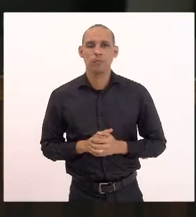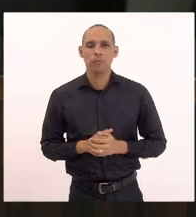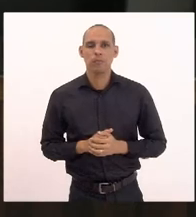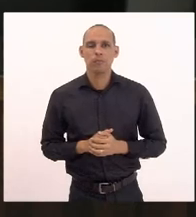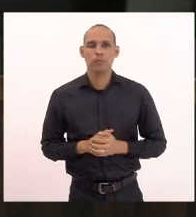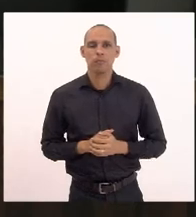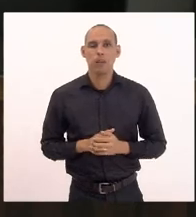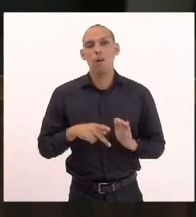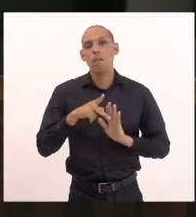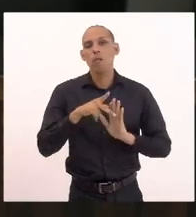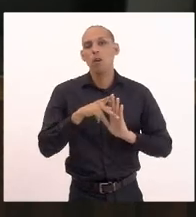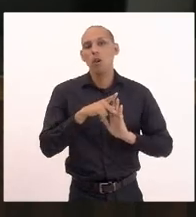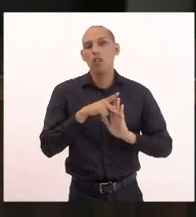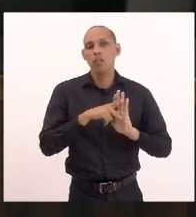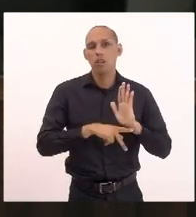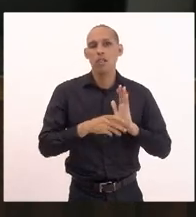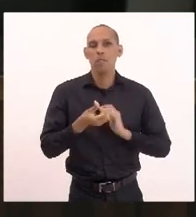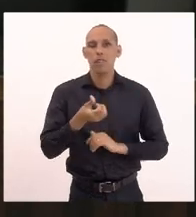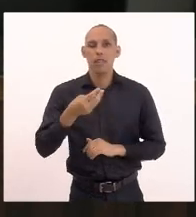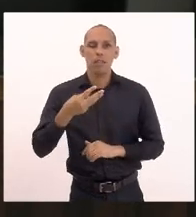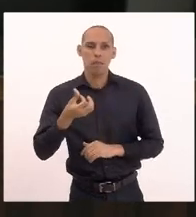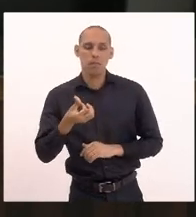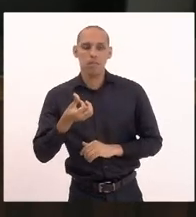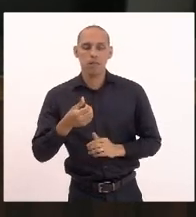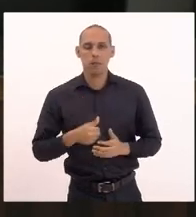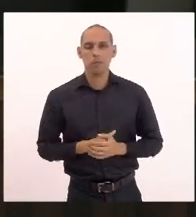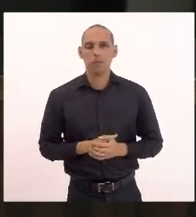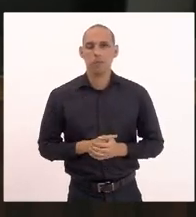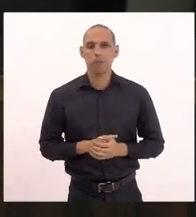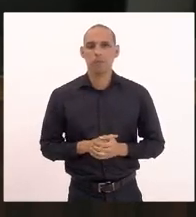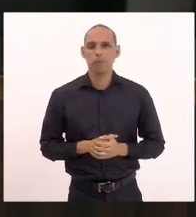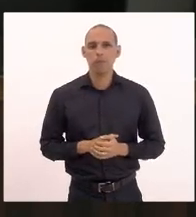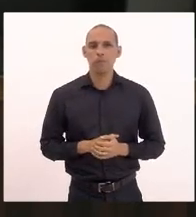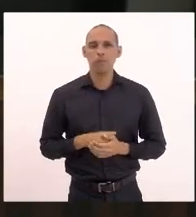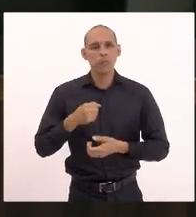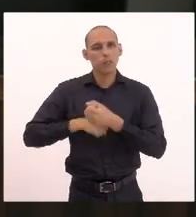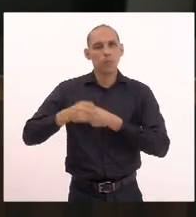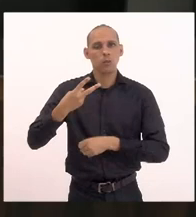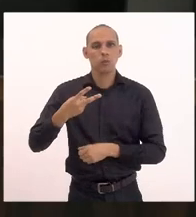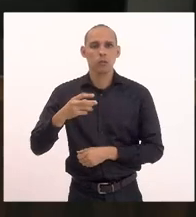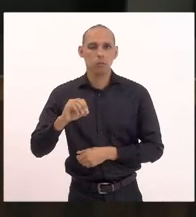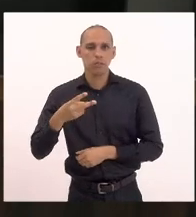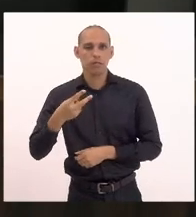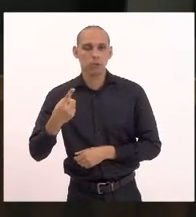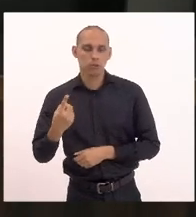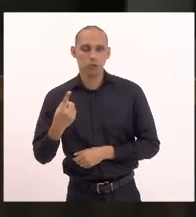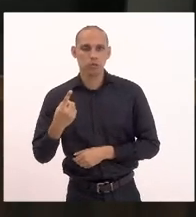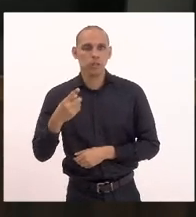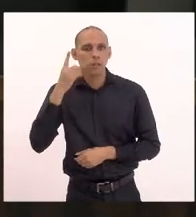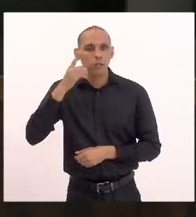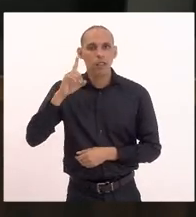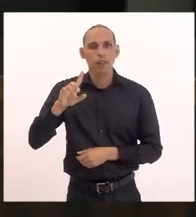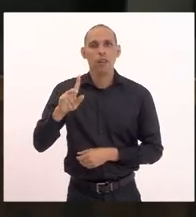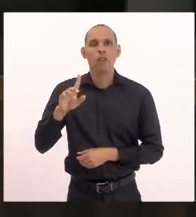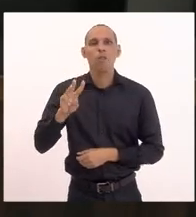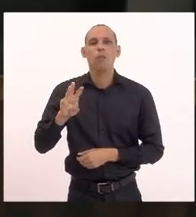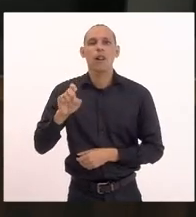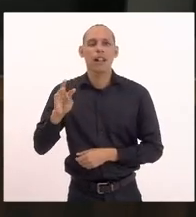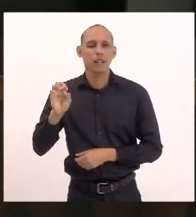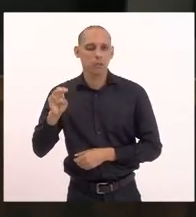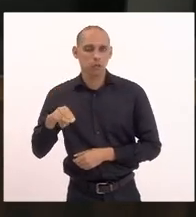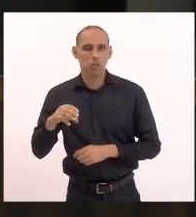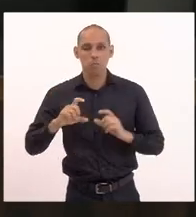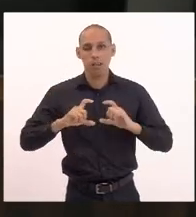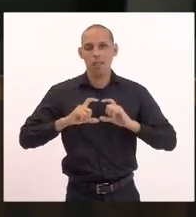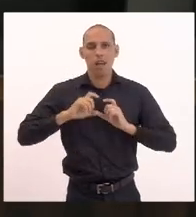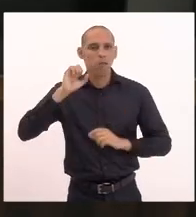Projeto de resolução 636, de 21, de autoria do deputado Wellington José. Concede medalha